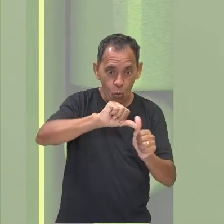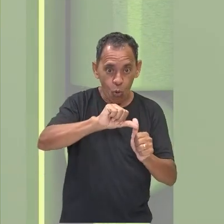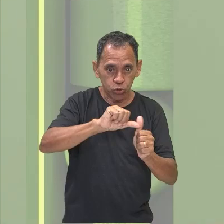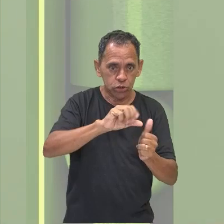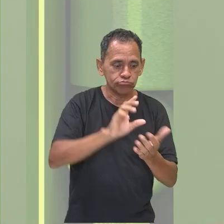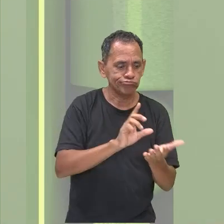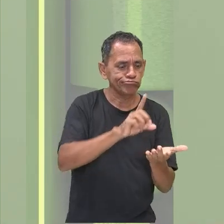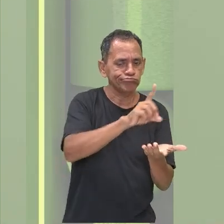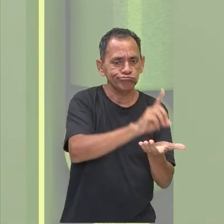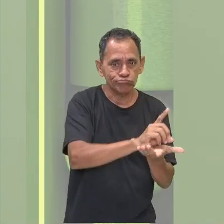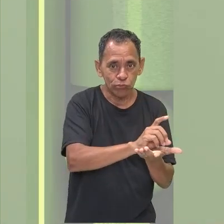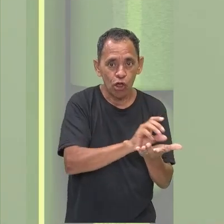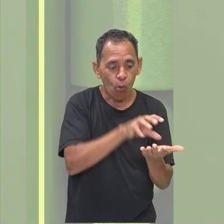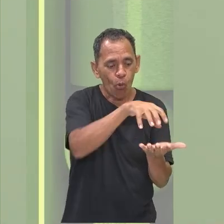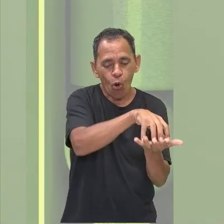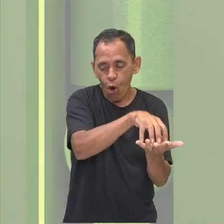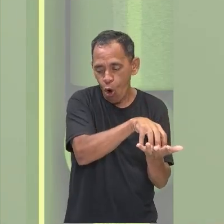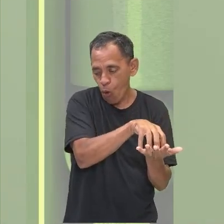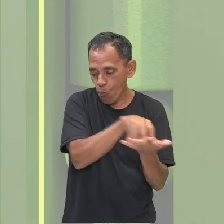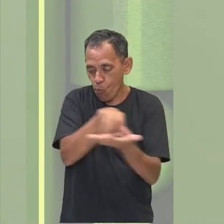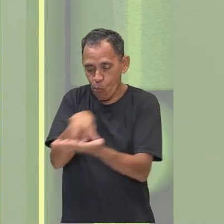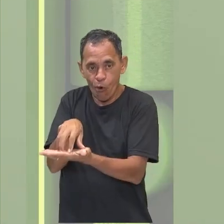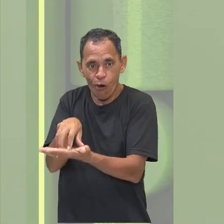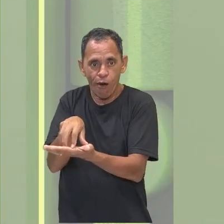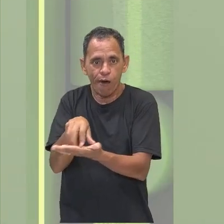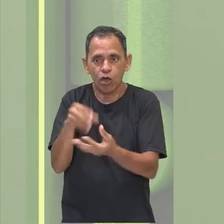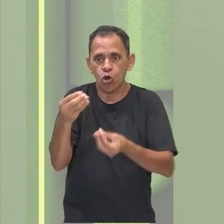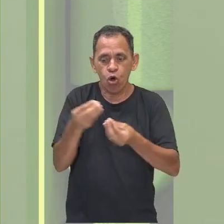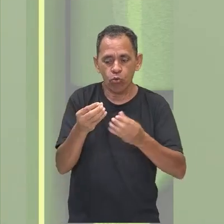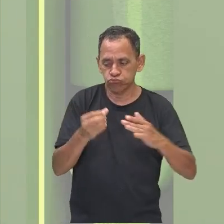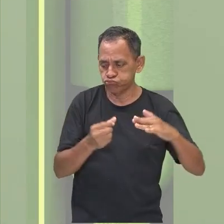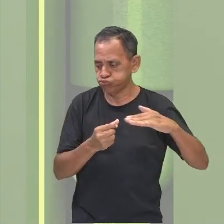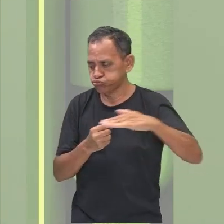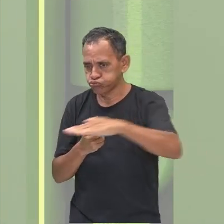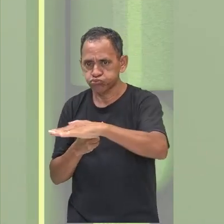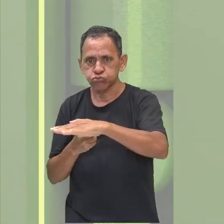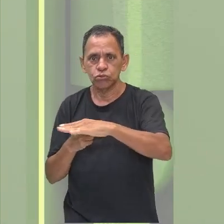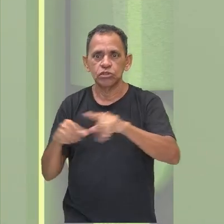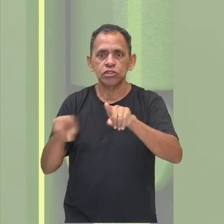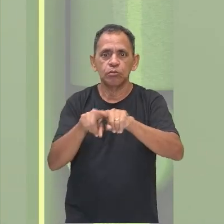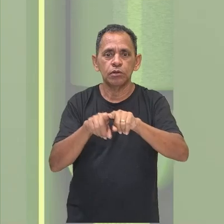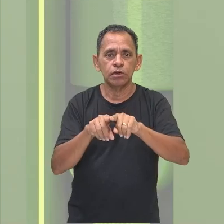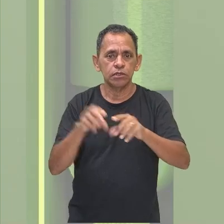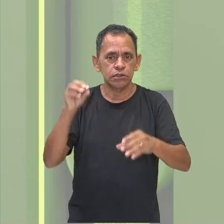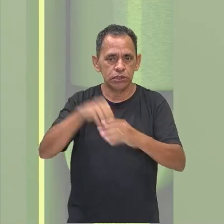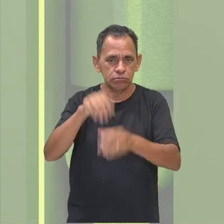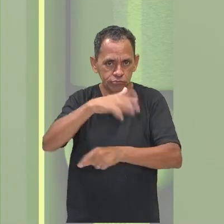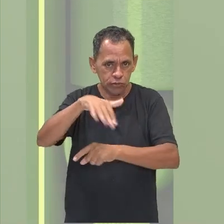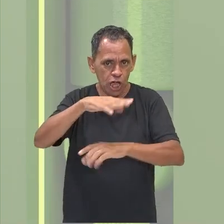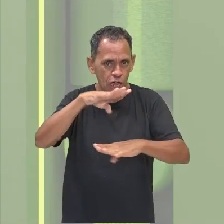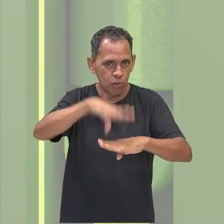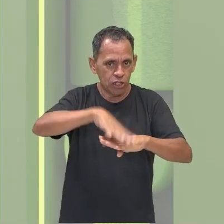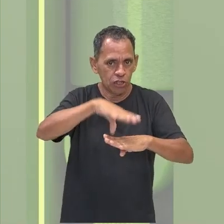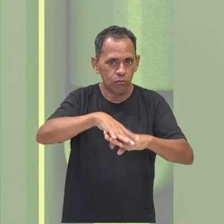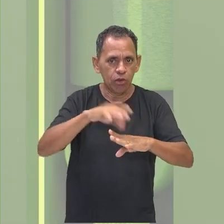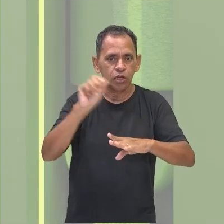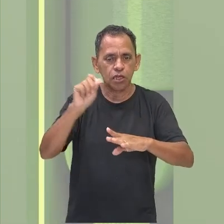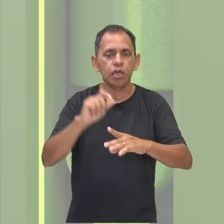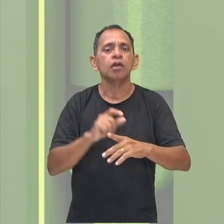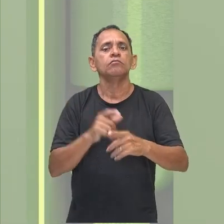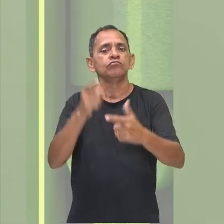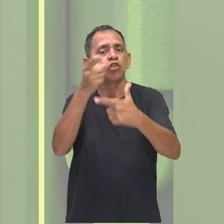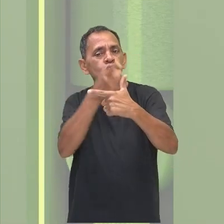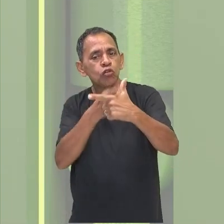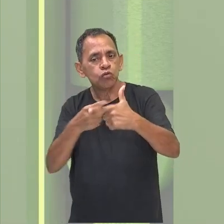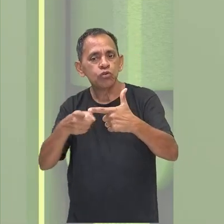mede o quão rápido um corpo se desloca e matematicamente ela é a divisão do espaço